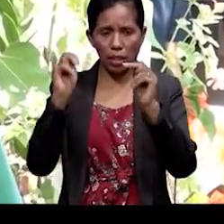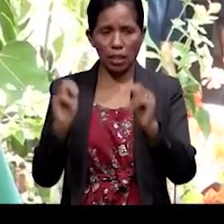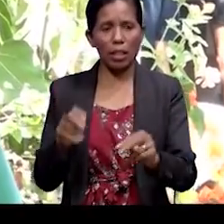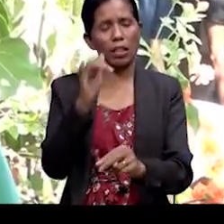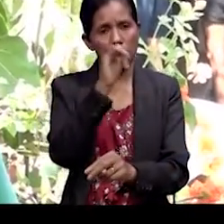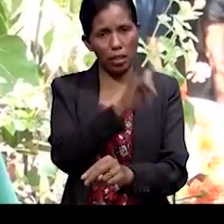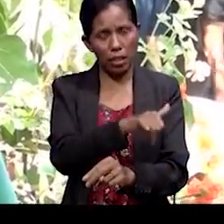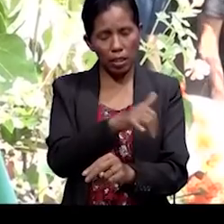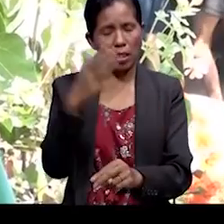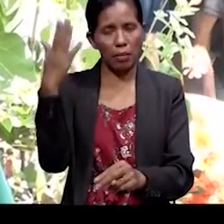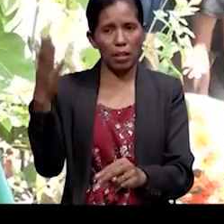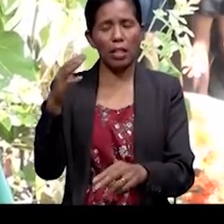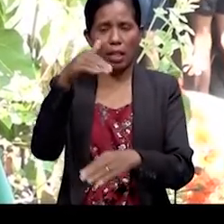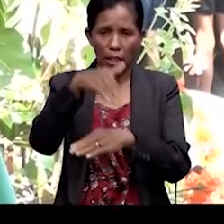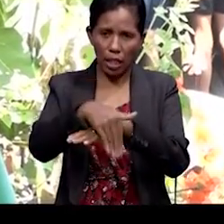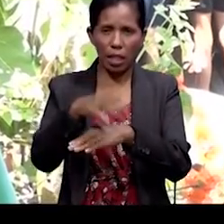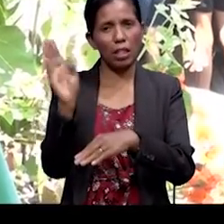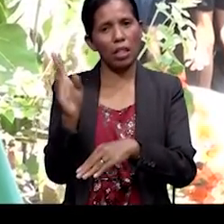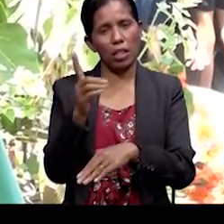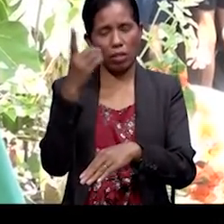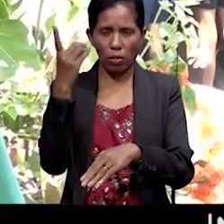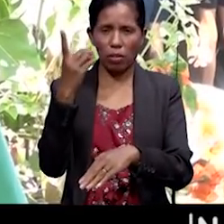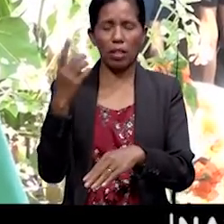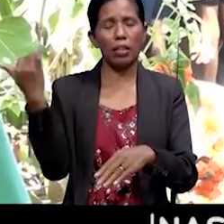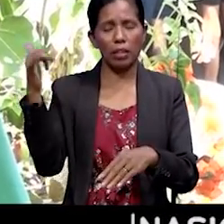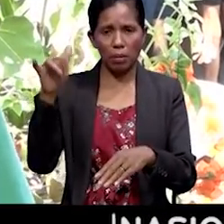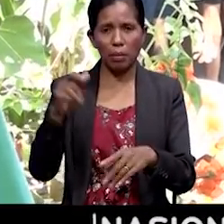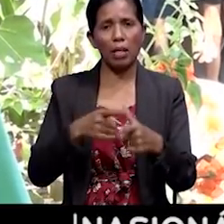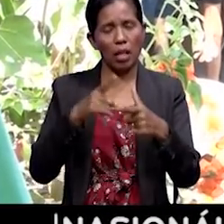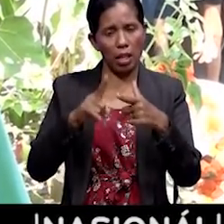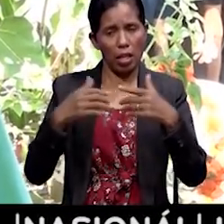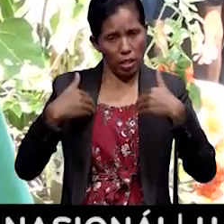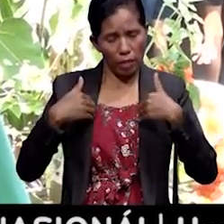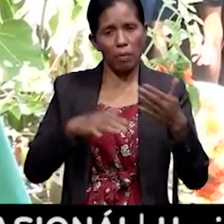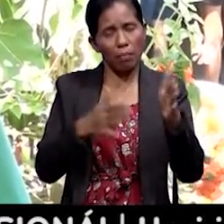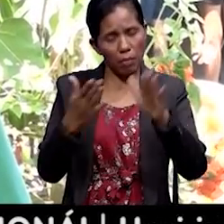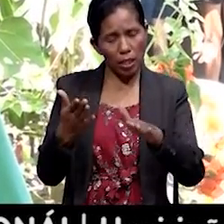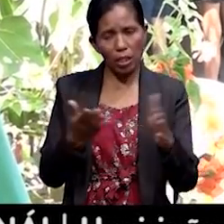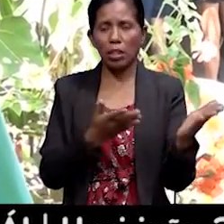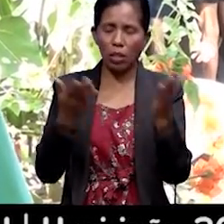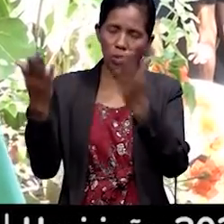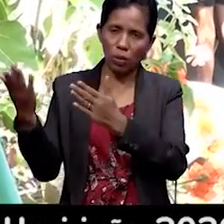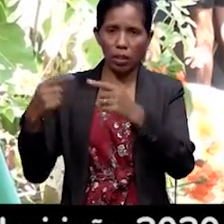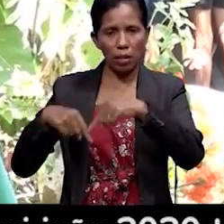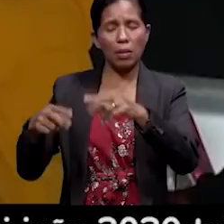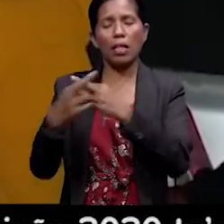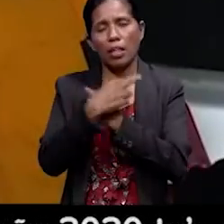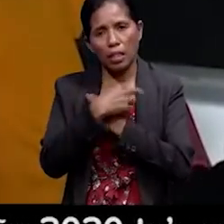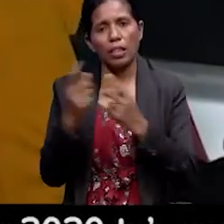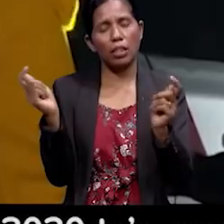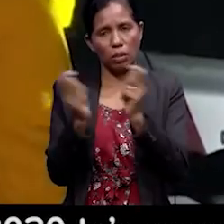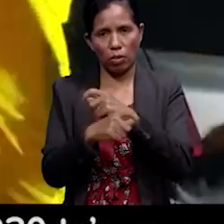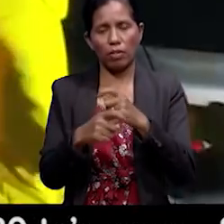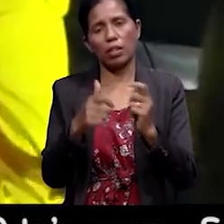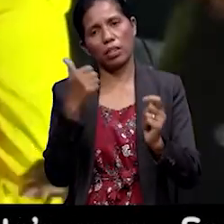troka malu kalan lorong par depois mate ruma iha ida avans ida ba diskans ida sira bel troka.